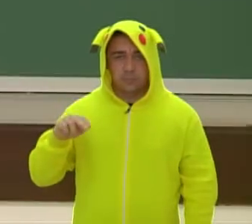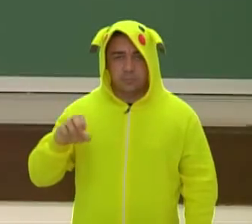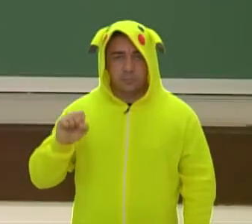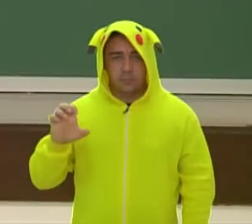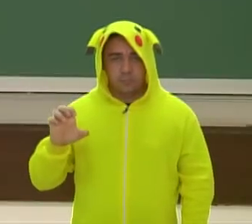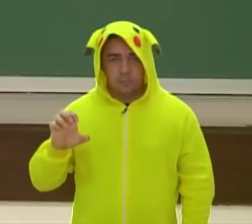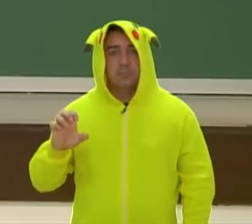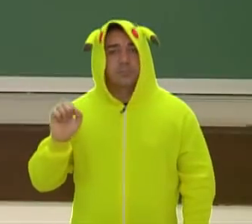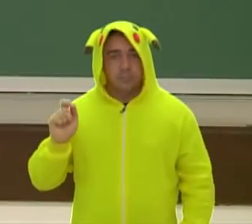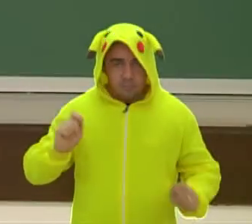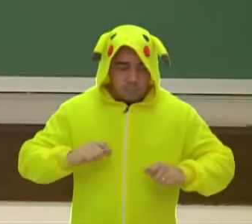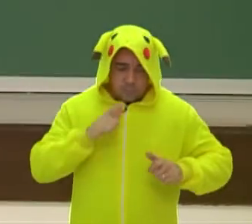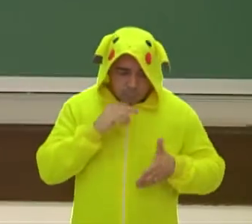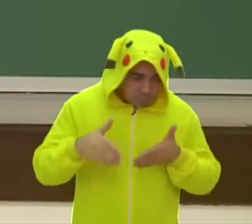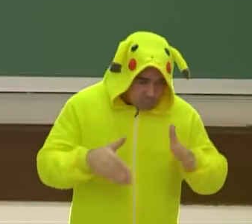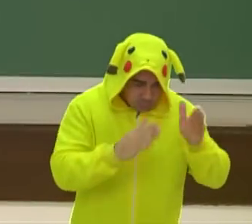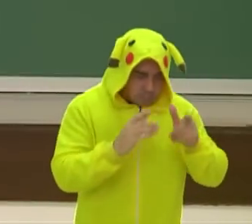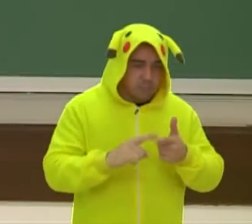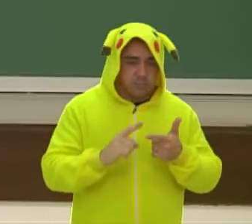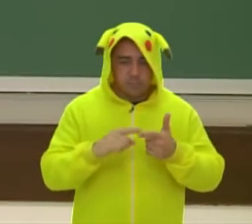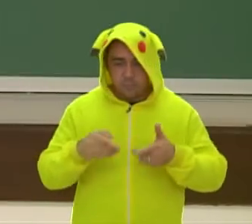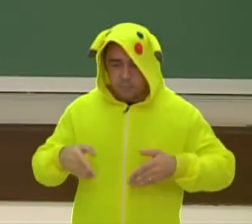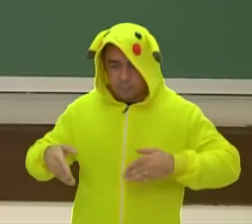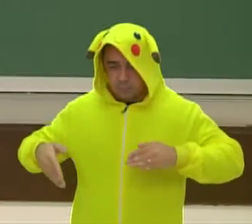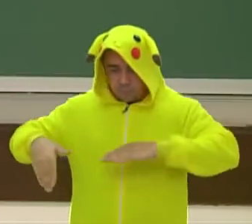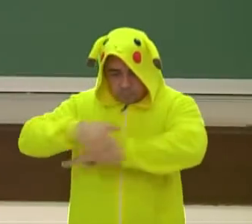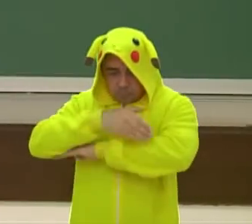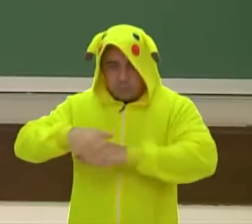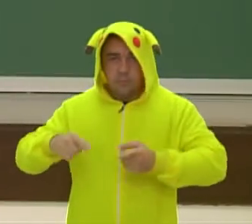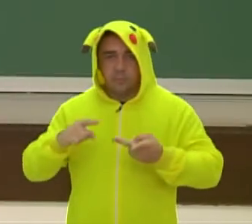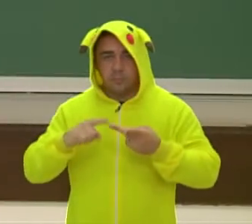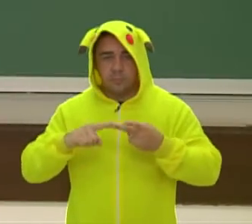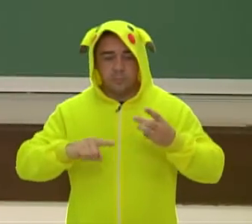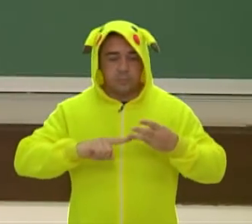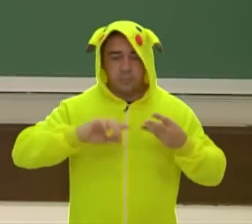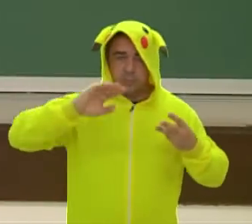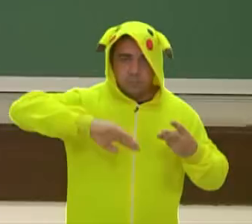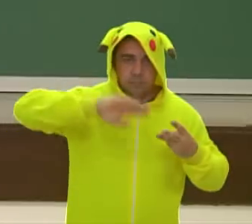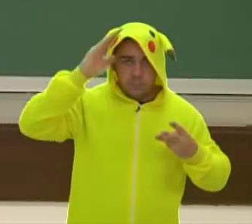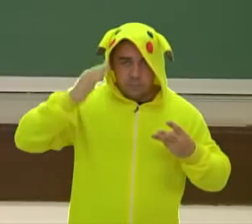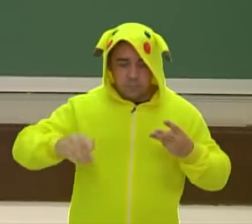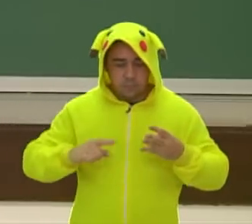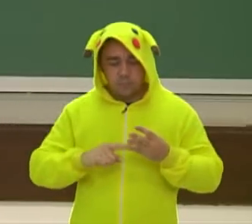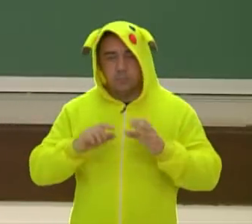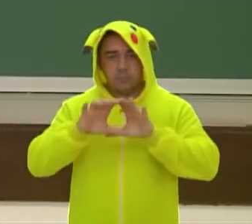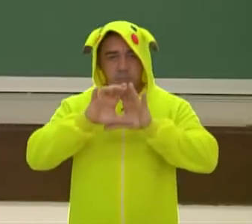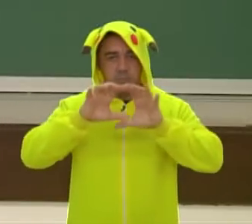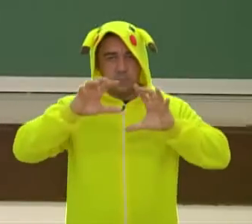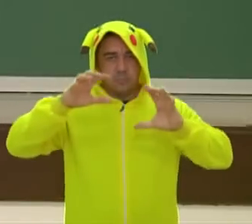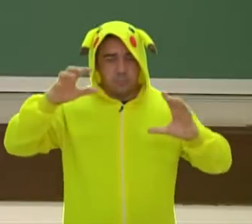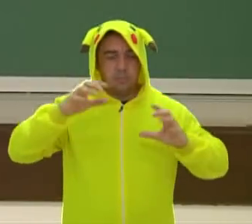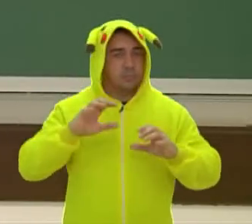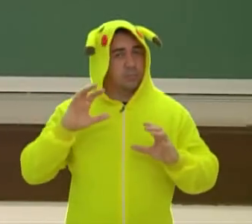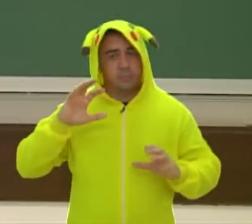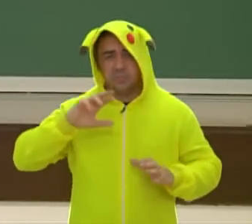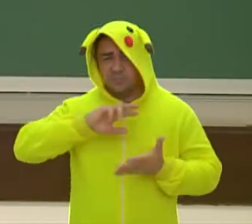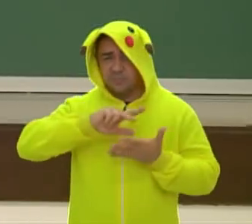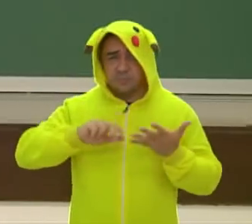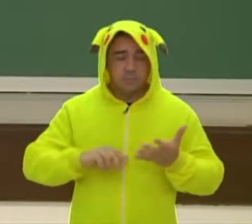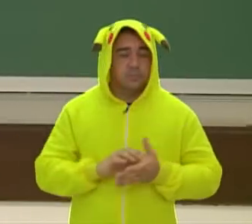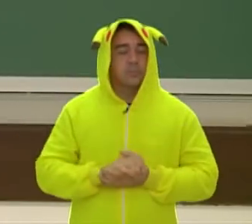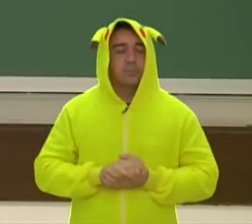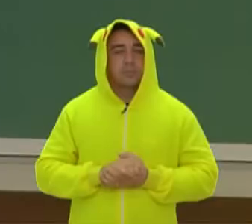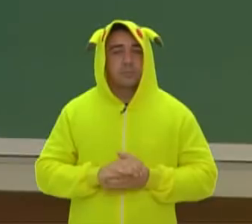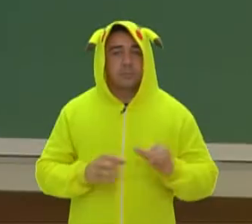geográfica, que pode ser um rio, uma estrada, pode ser uma montanha, deriva continental, enfim, né? Pode ser por vários motivos. Letra